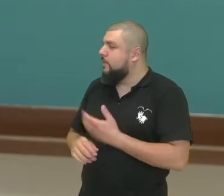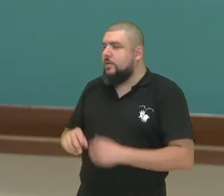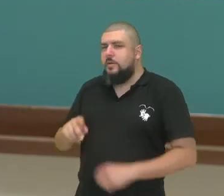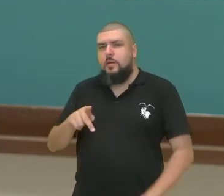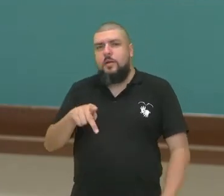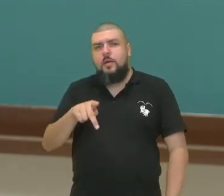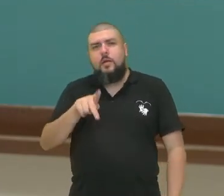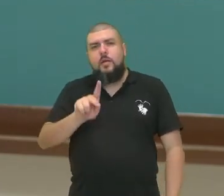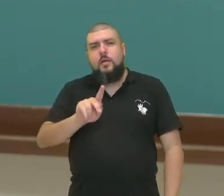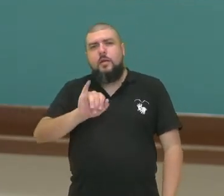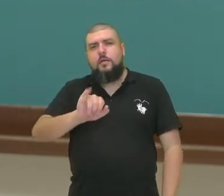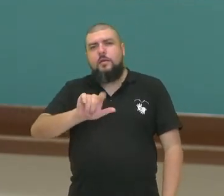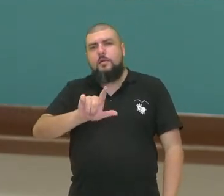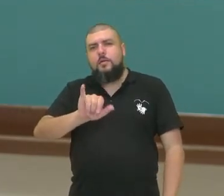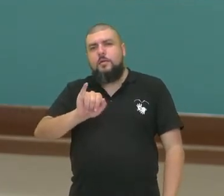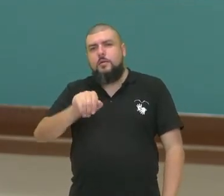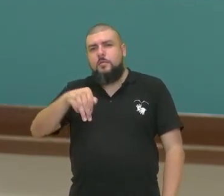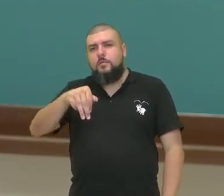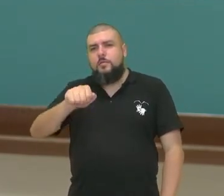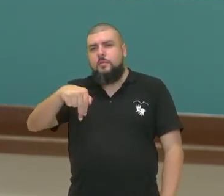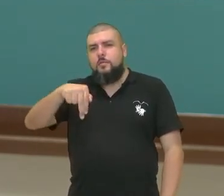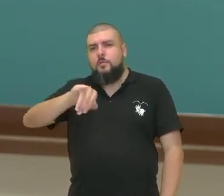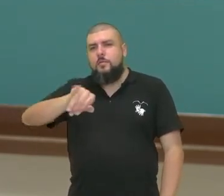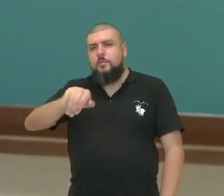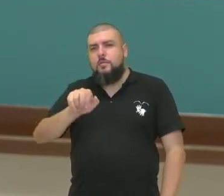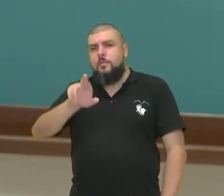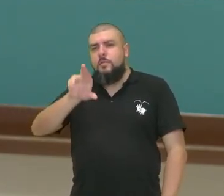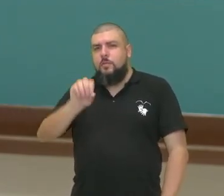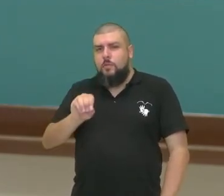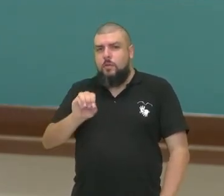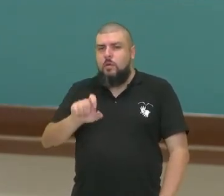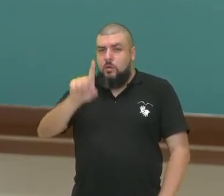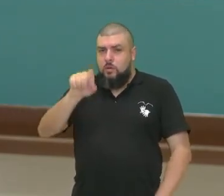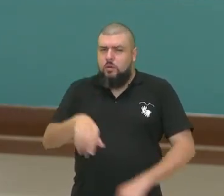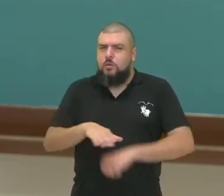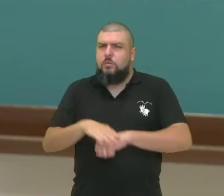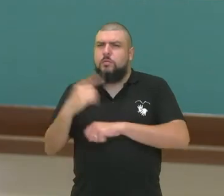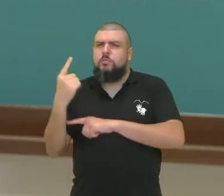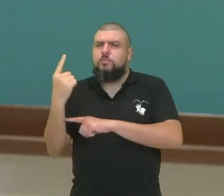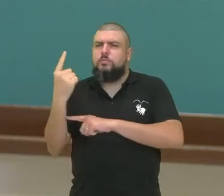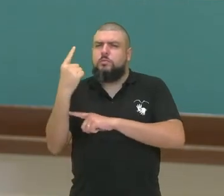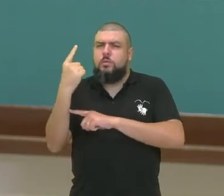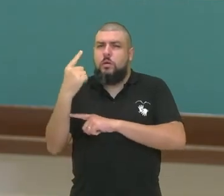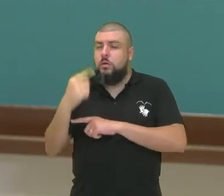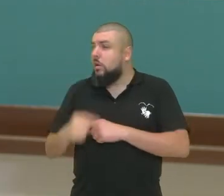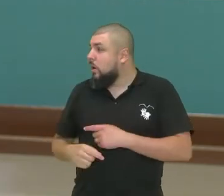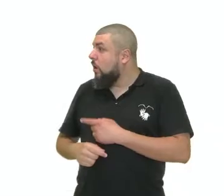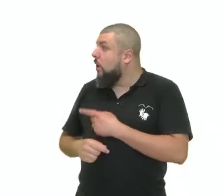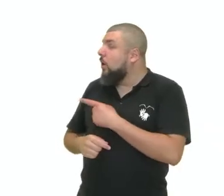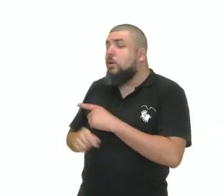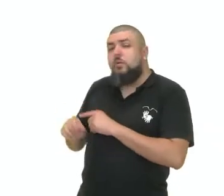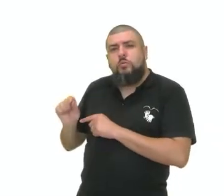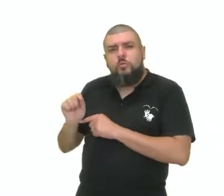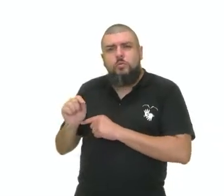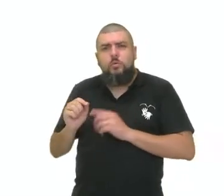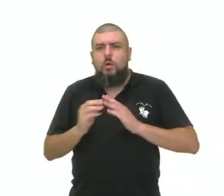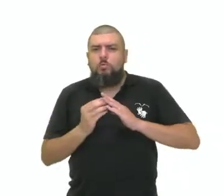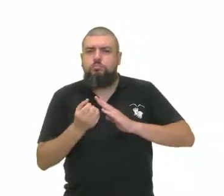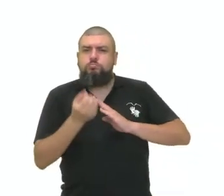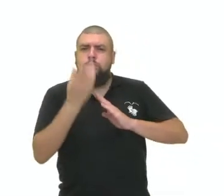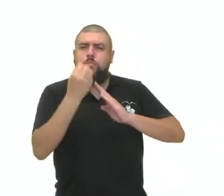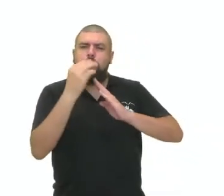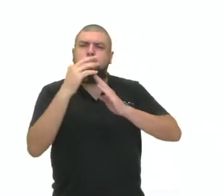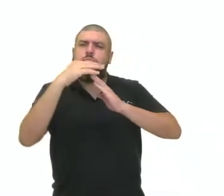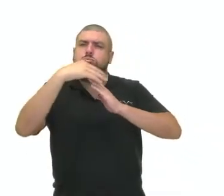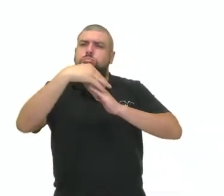né? Fica então no topo da África, que na verdade é um vulcão aí inativo, ok? A maior